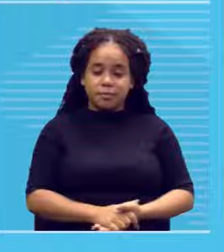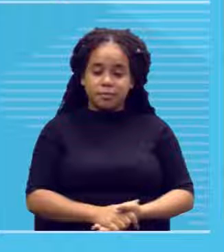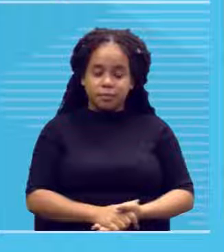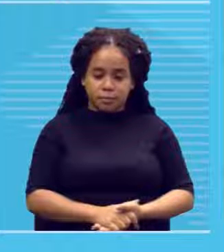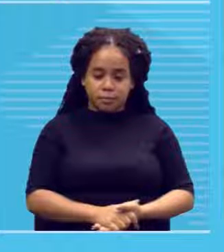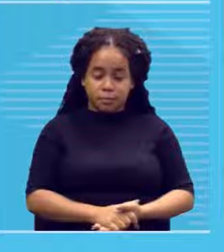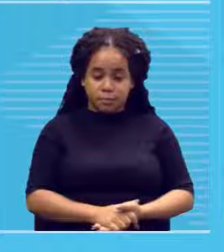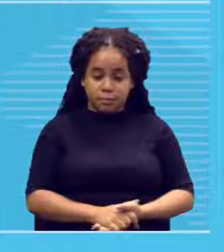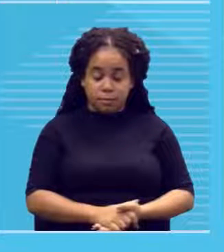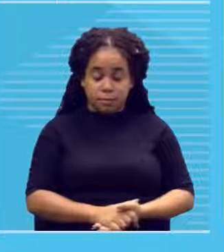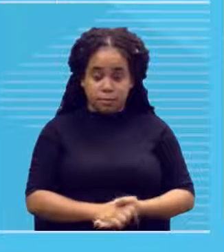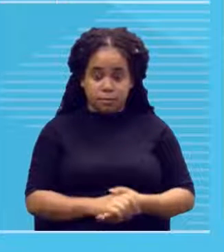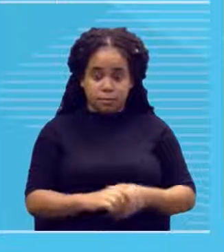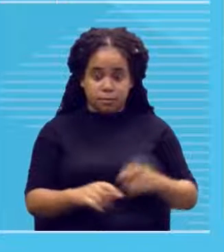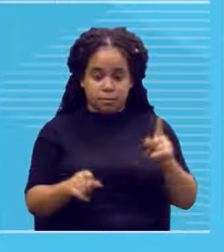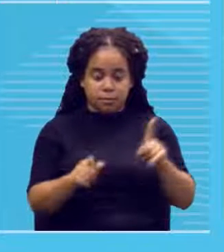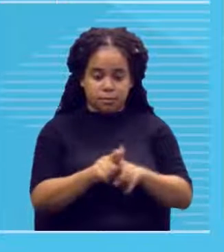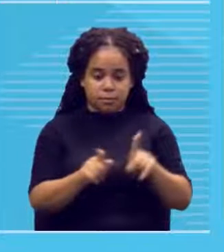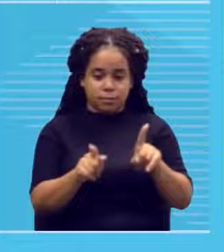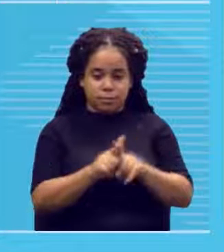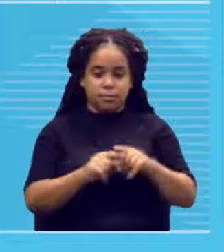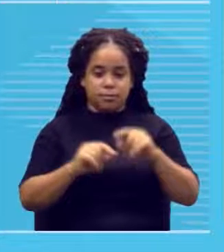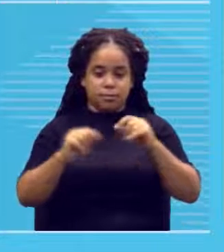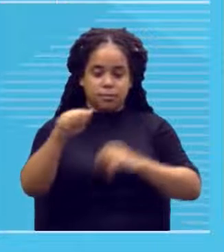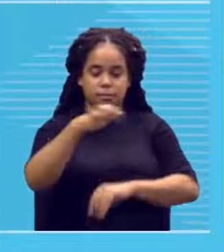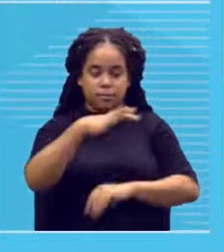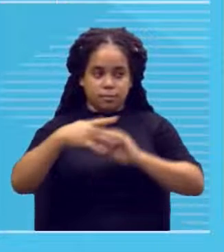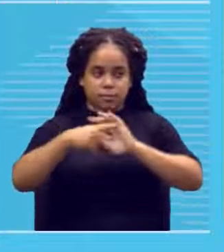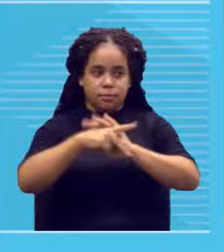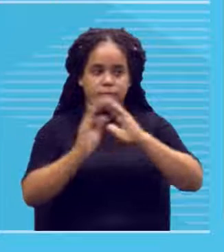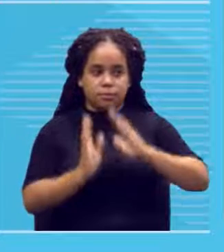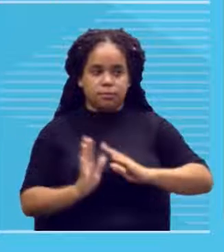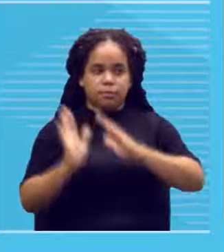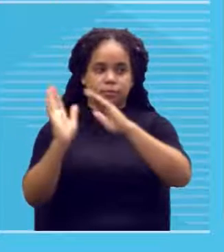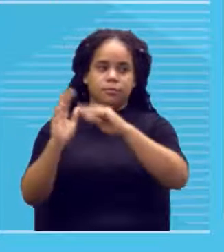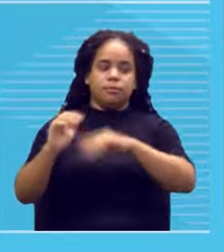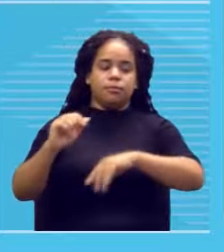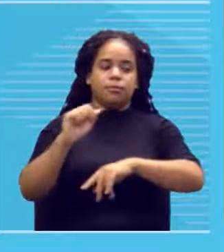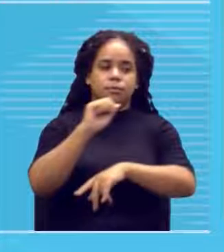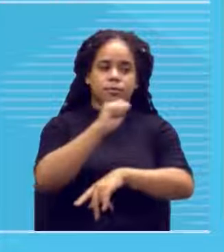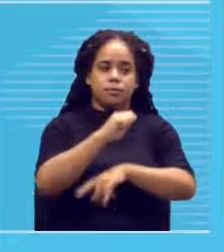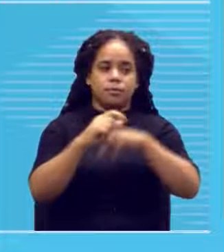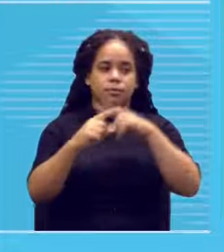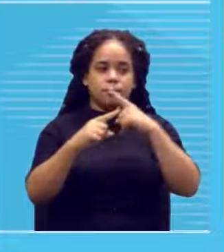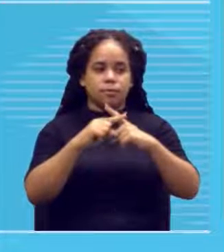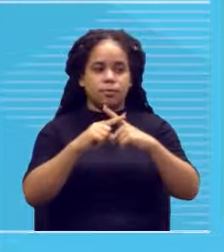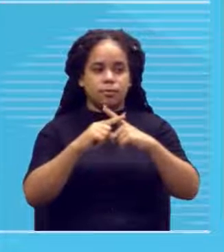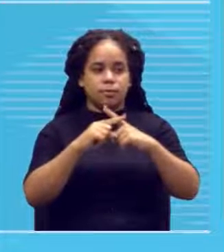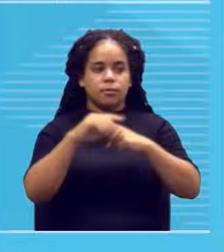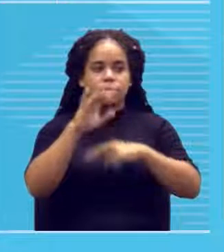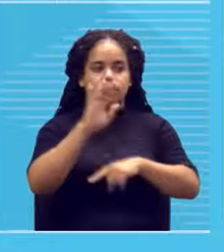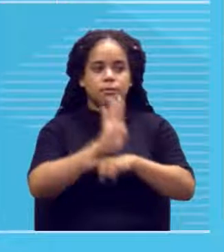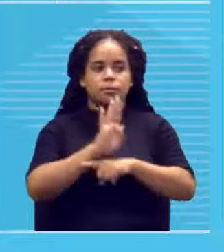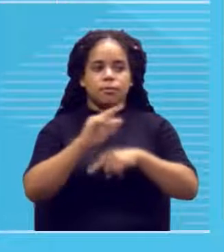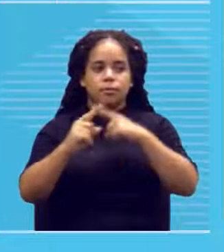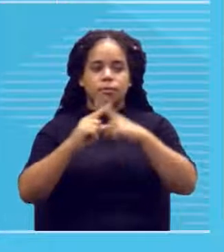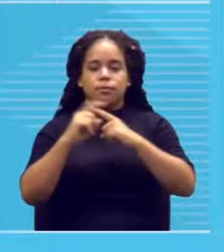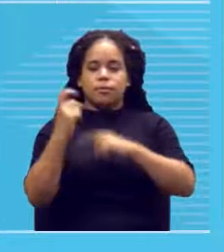área do paralelogramo base x altura beleza beleza beleza beleza